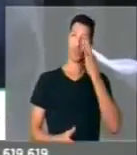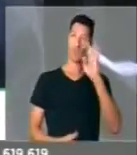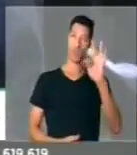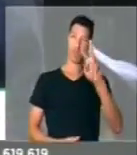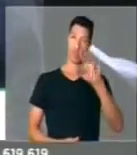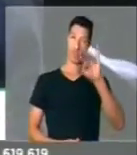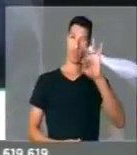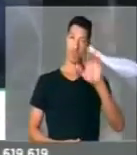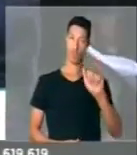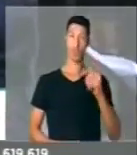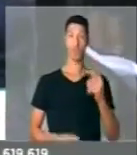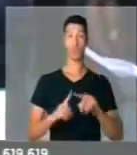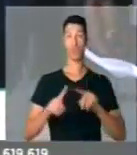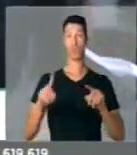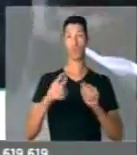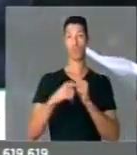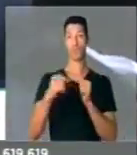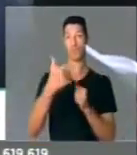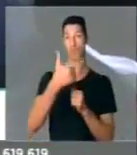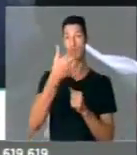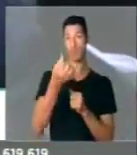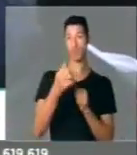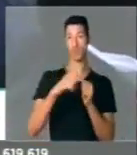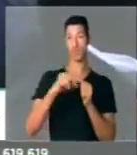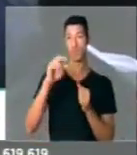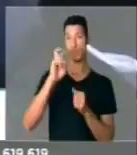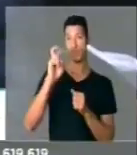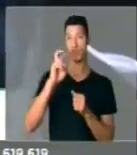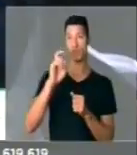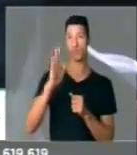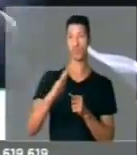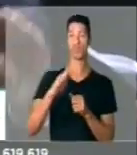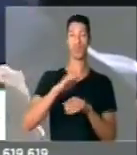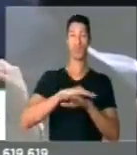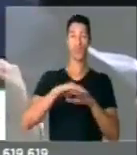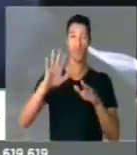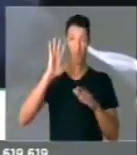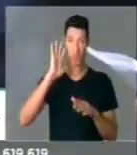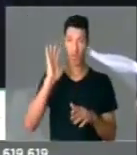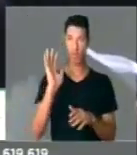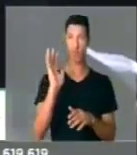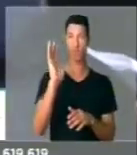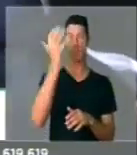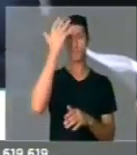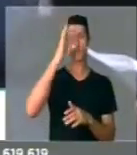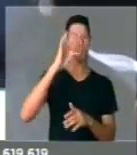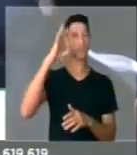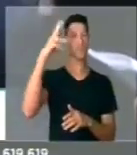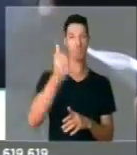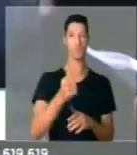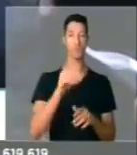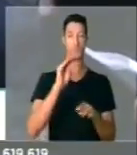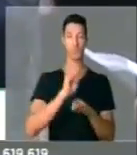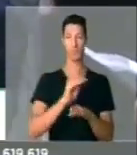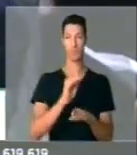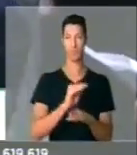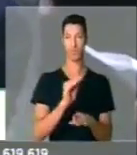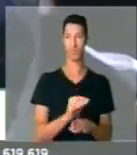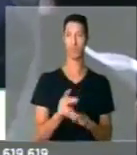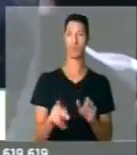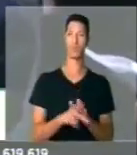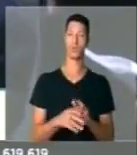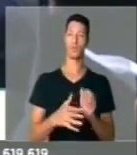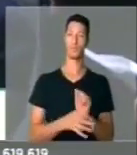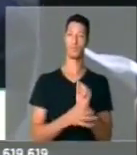ou vítima da violência. Mas no artigo 26, parágrafo 5º, isto está resolvido, está totalmente preservada